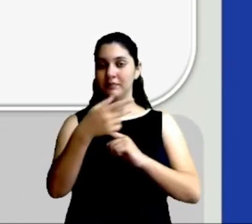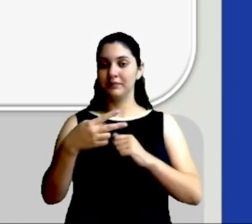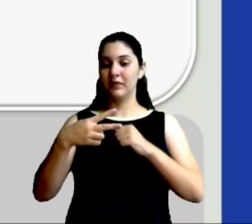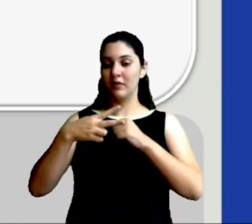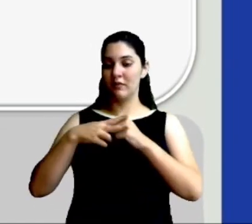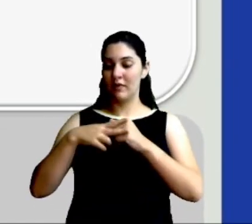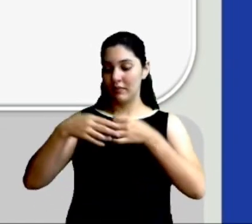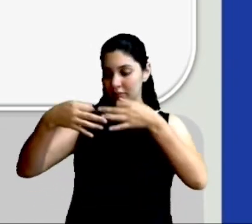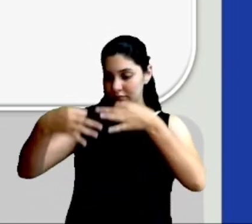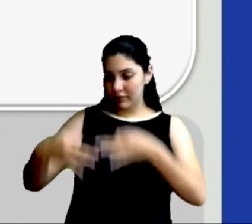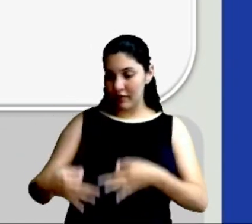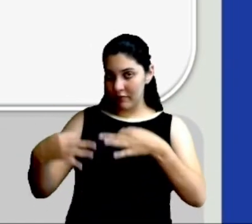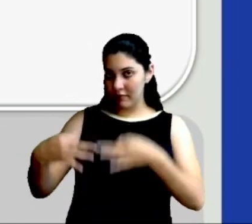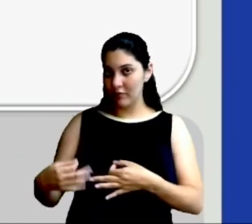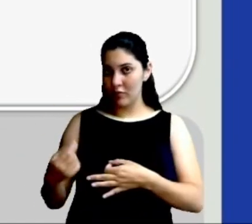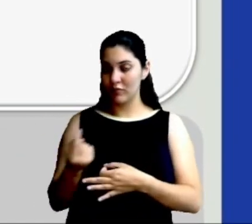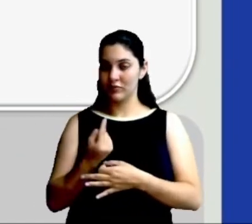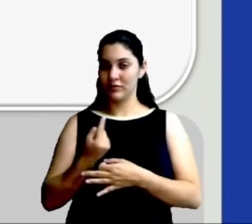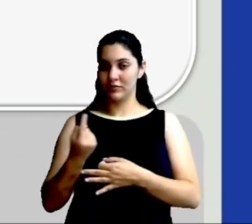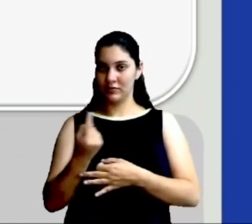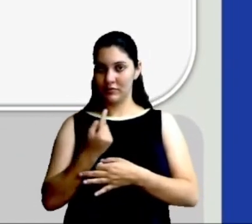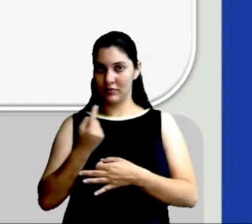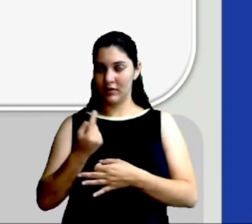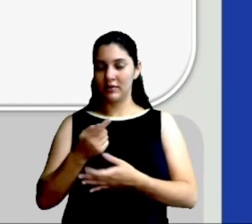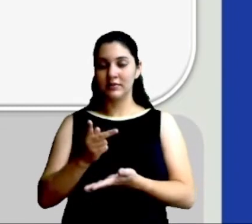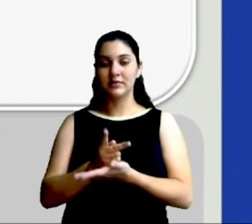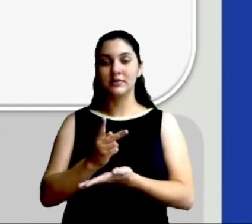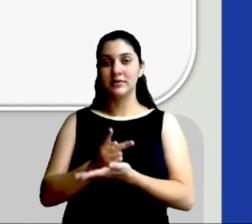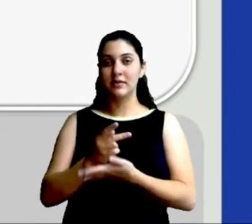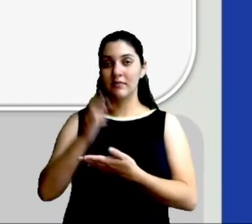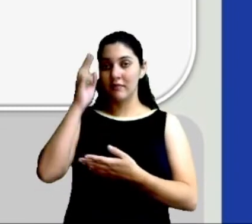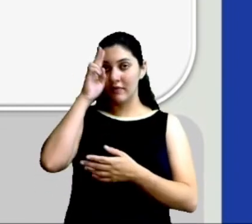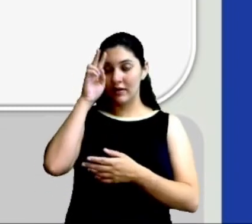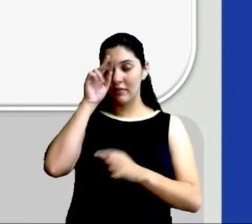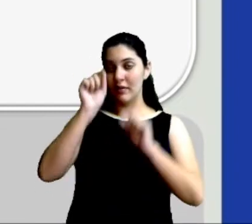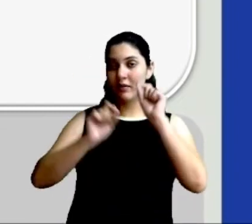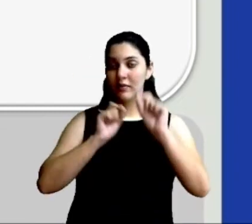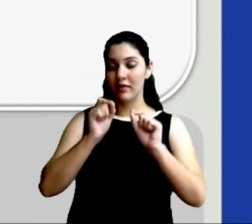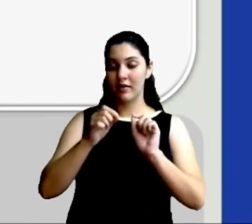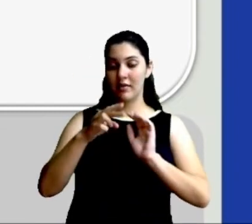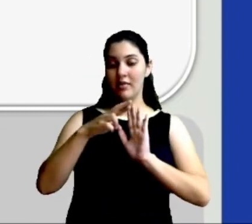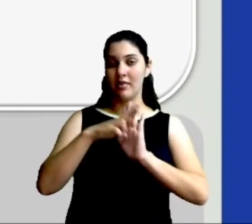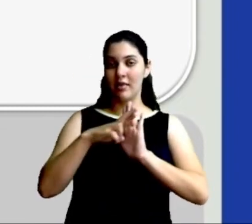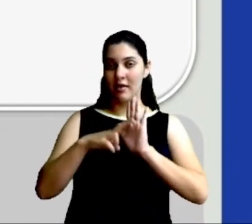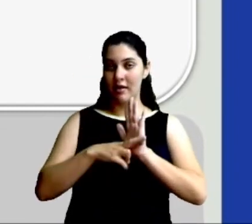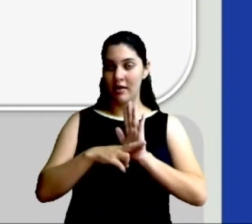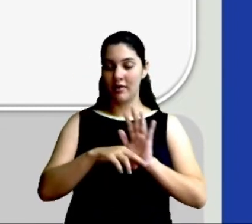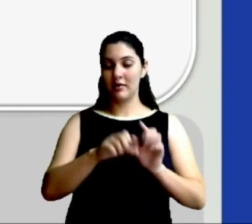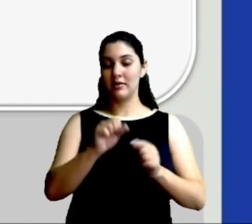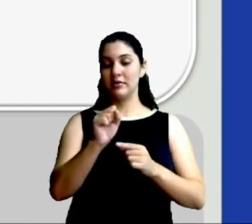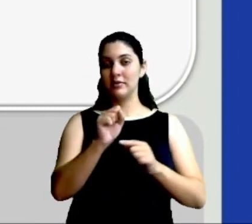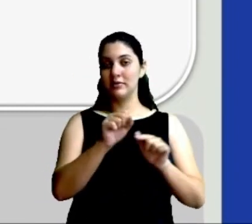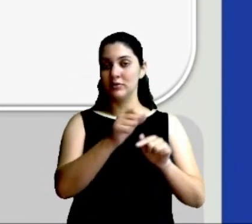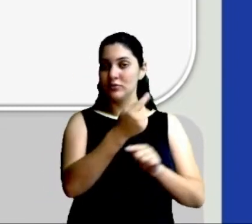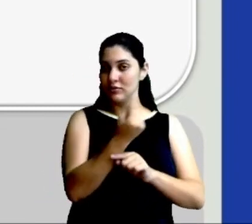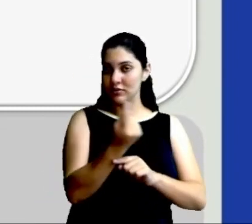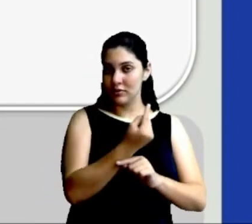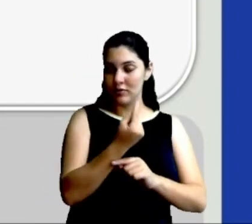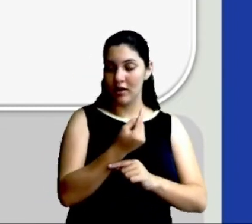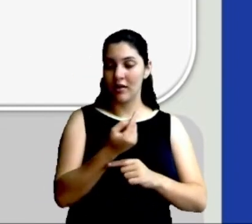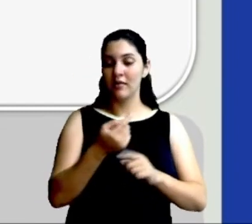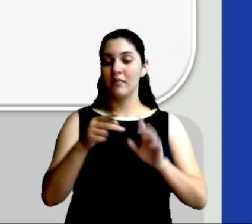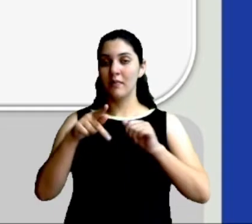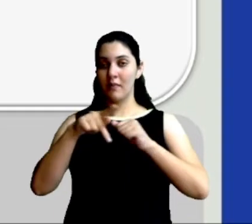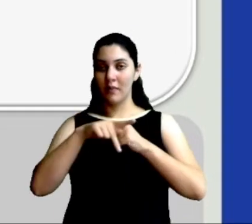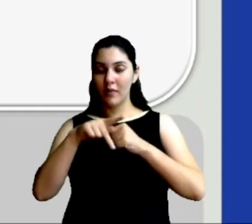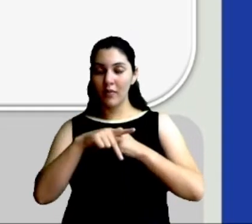primeira, ficou no singular. Então, sempre você vai lembrar da regrinha do singular para o pronome relativo quem. E